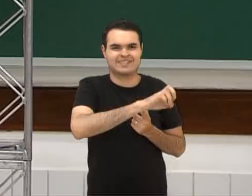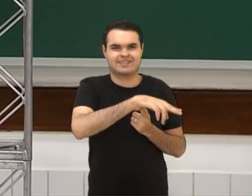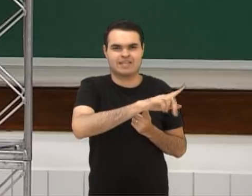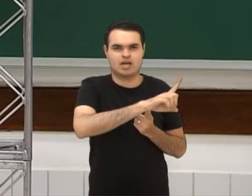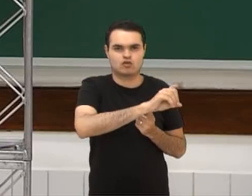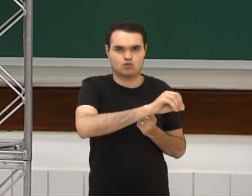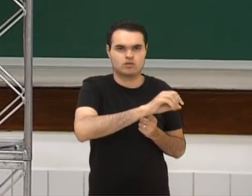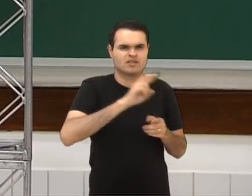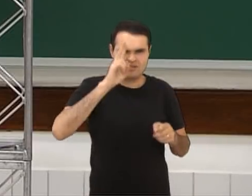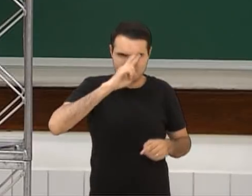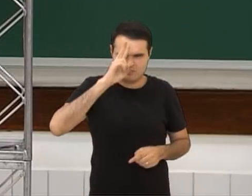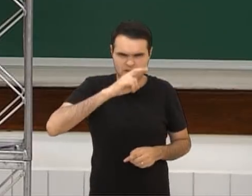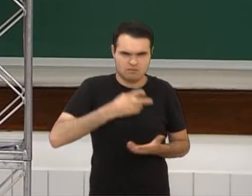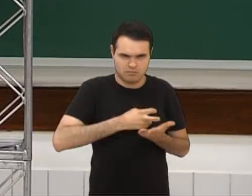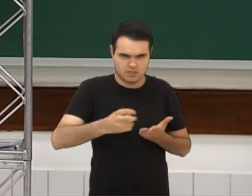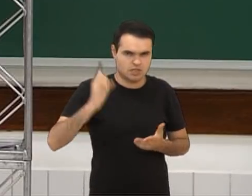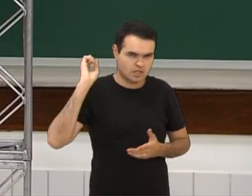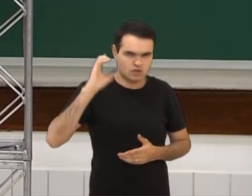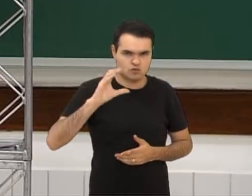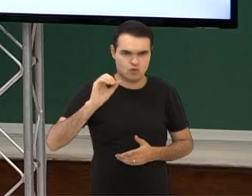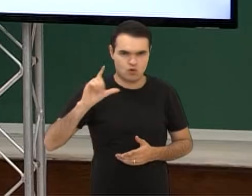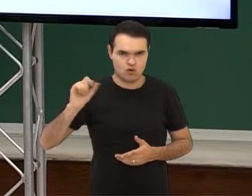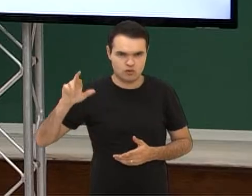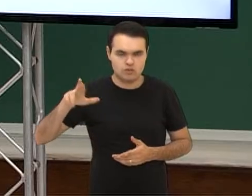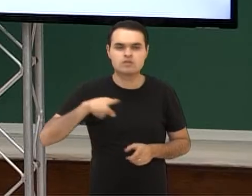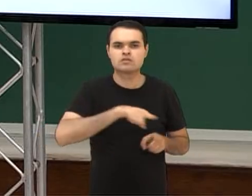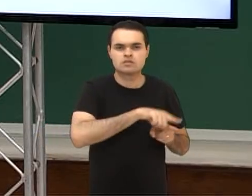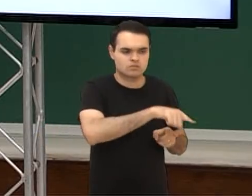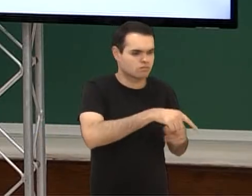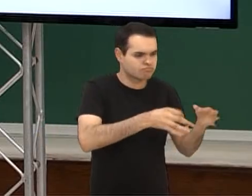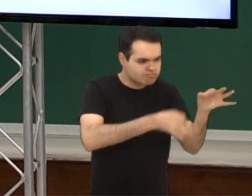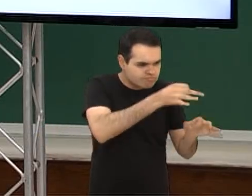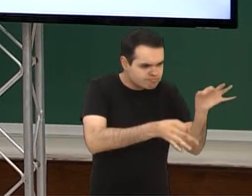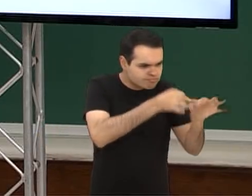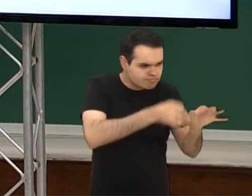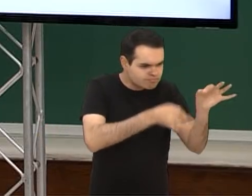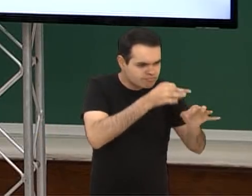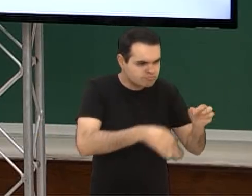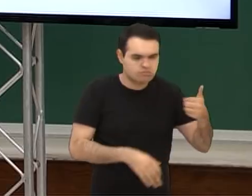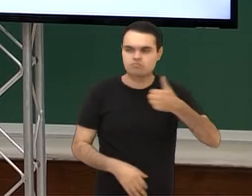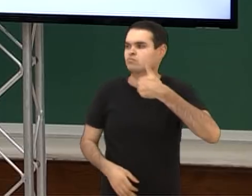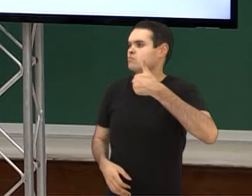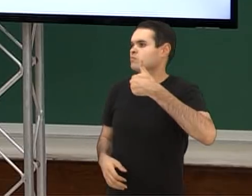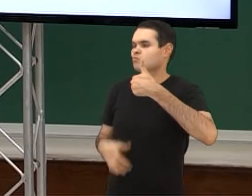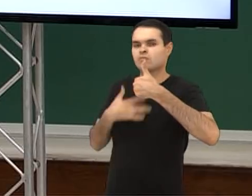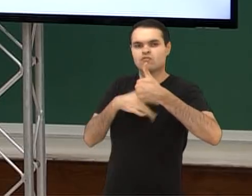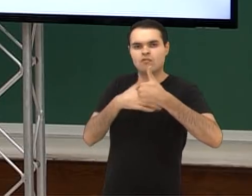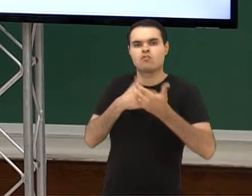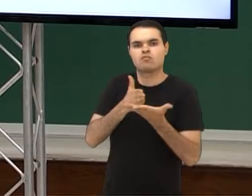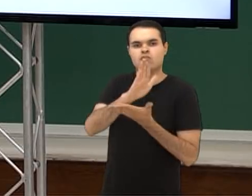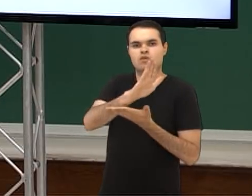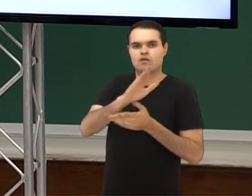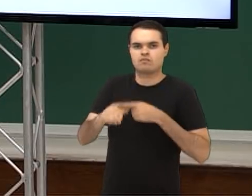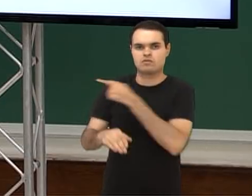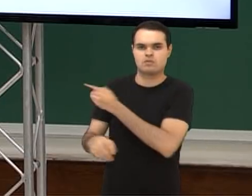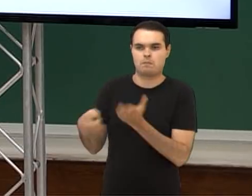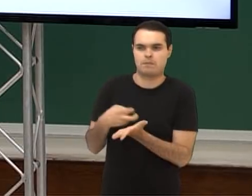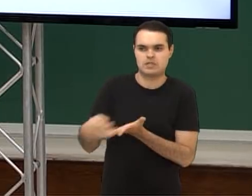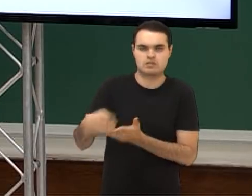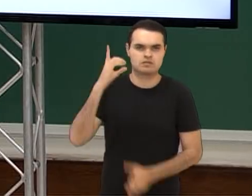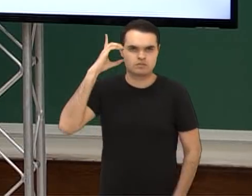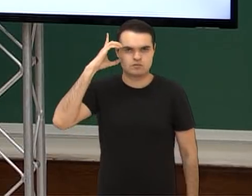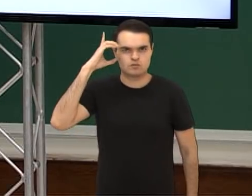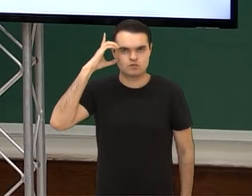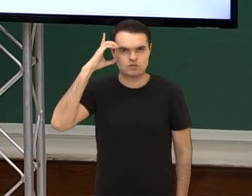que a gente estudou? Foi para o Senado julgou o caso e o Senado se declarou favorável ao impeachment da